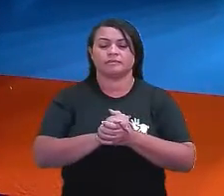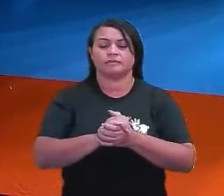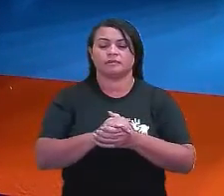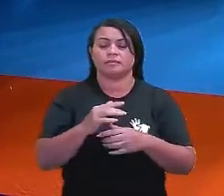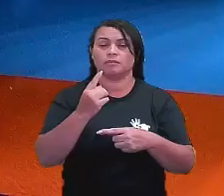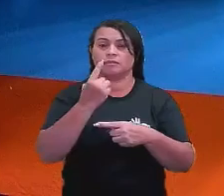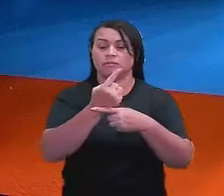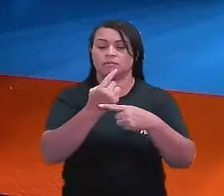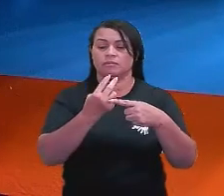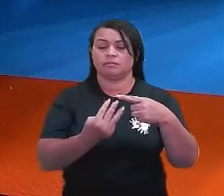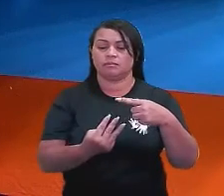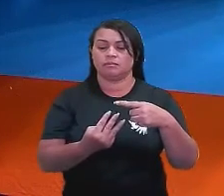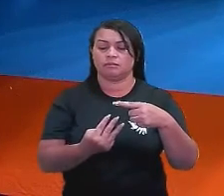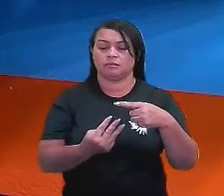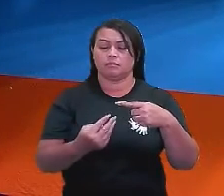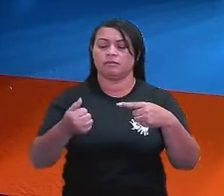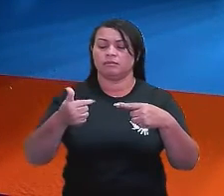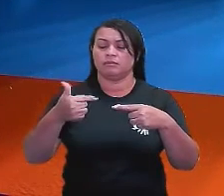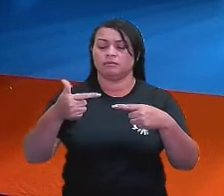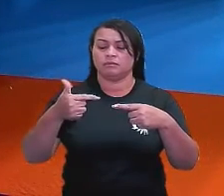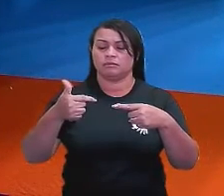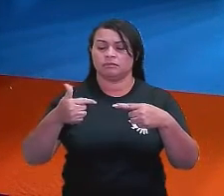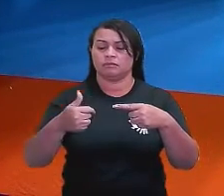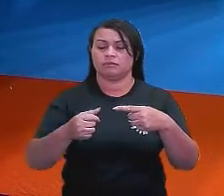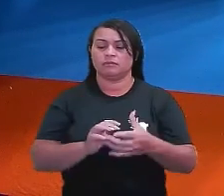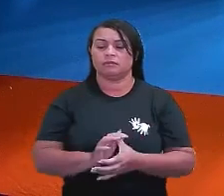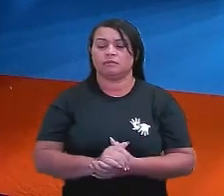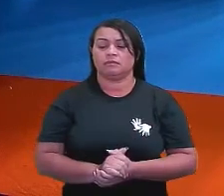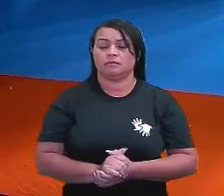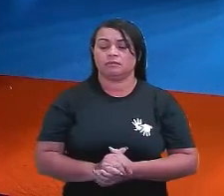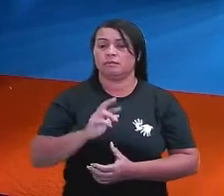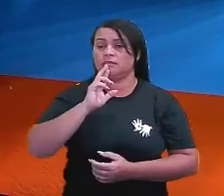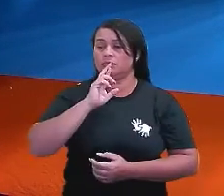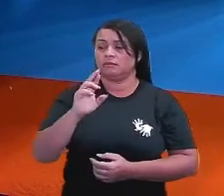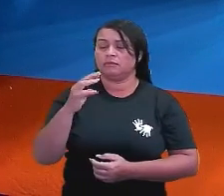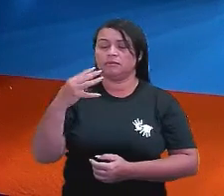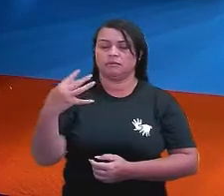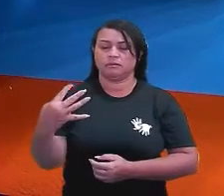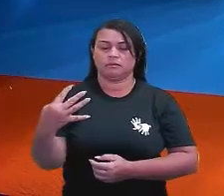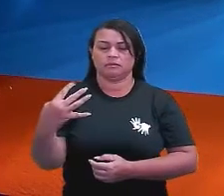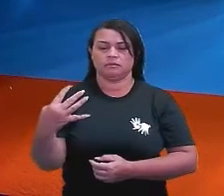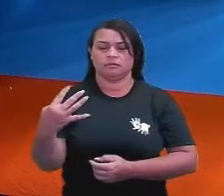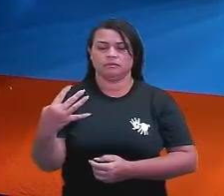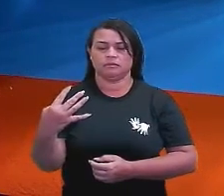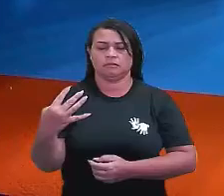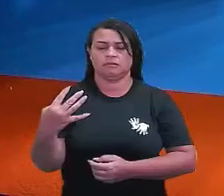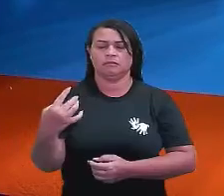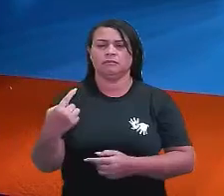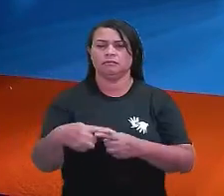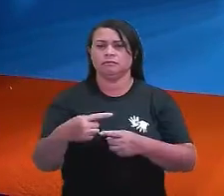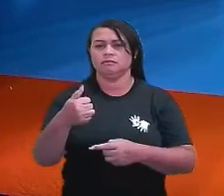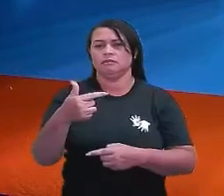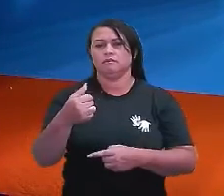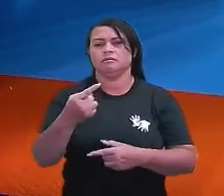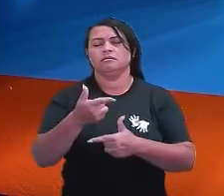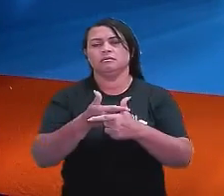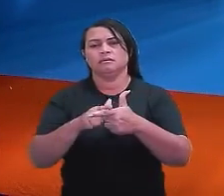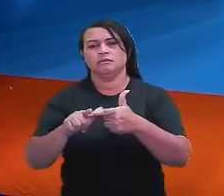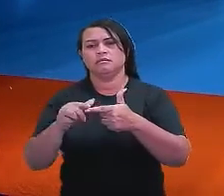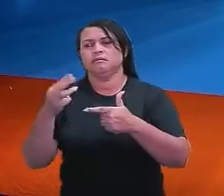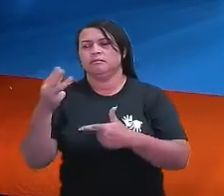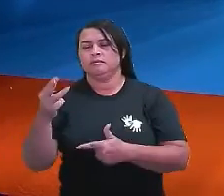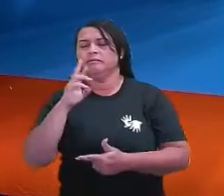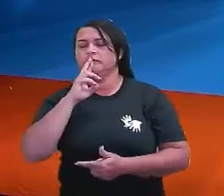pegar 1/3 de 12, que vai dar 4, né? Pois 12 dividido por 3 dá